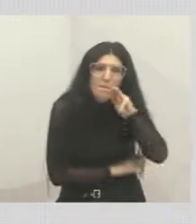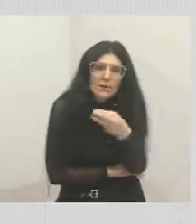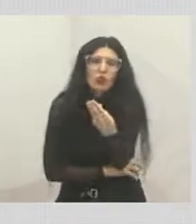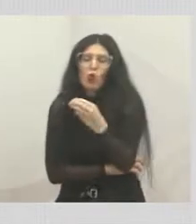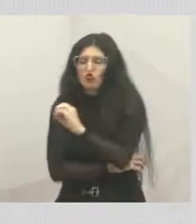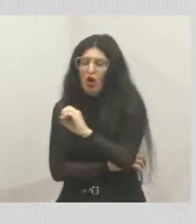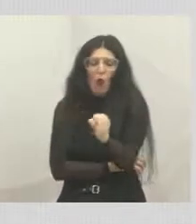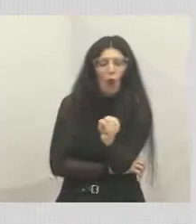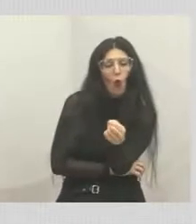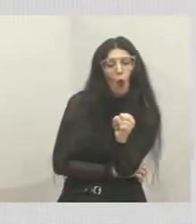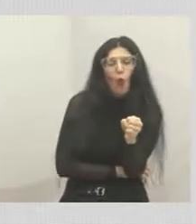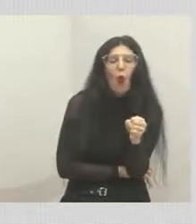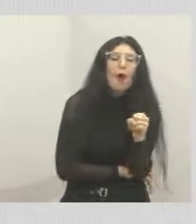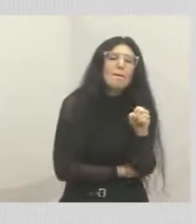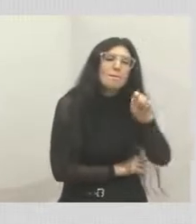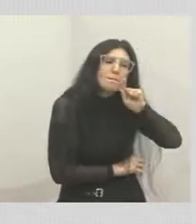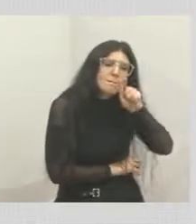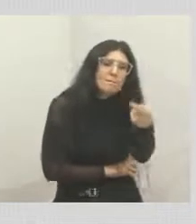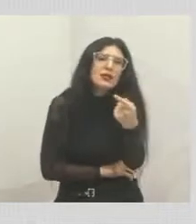28.088.000, chegando ao percentual de